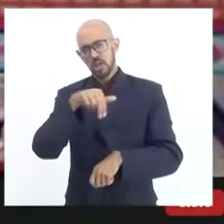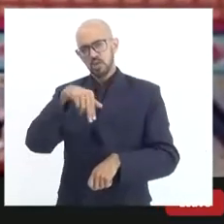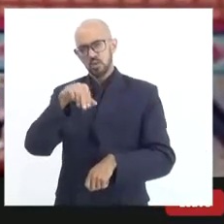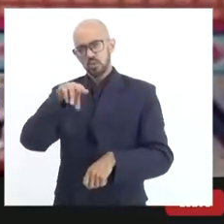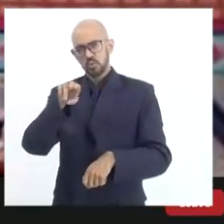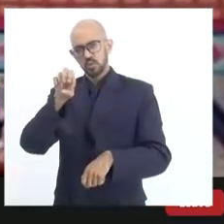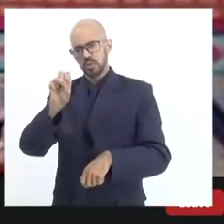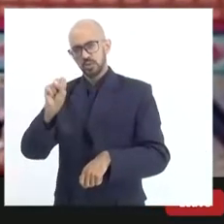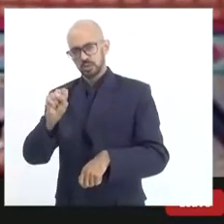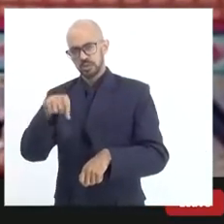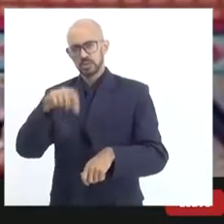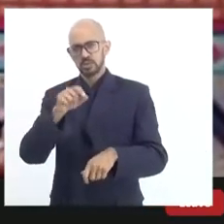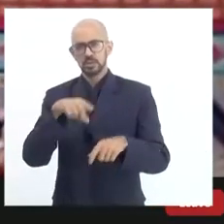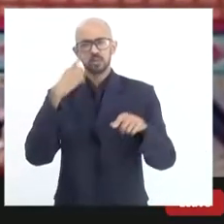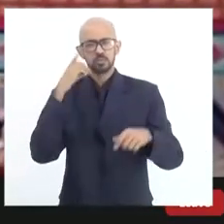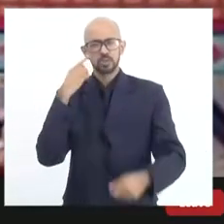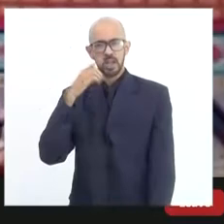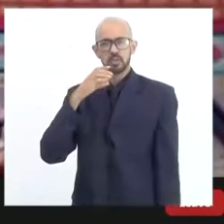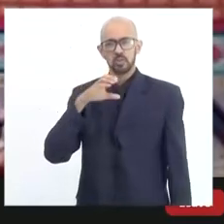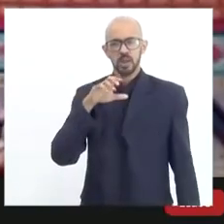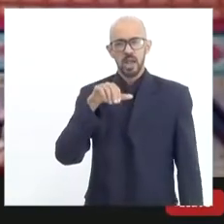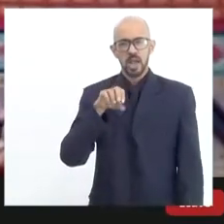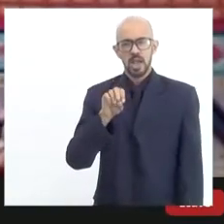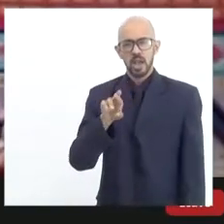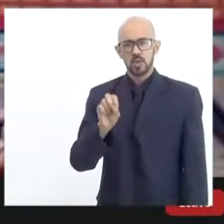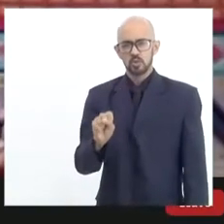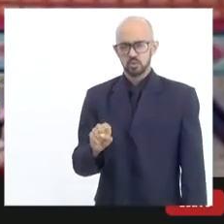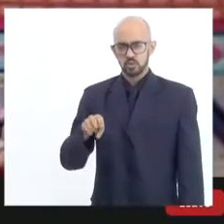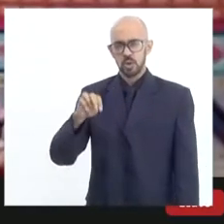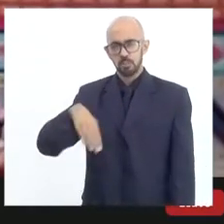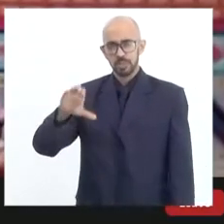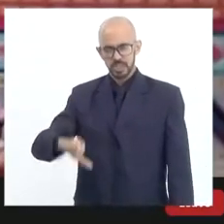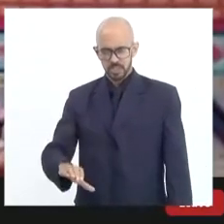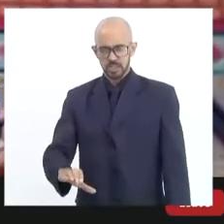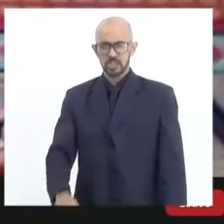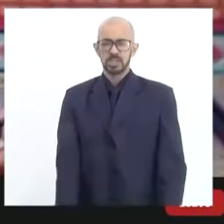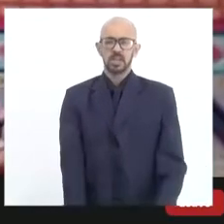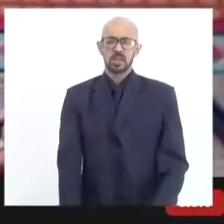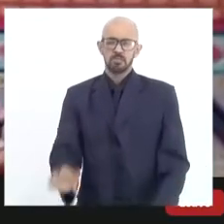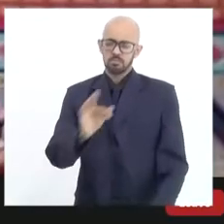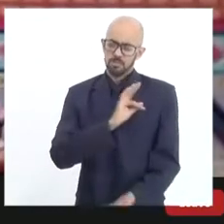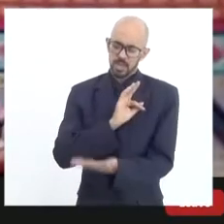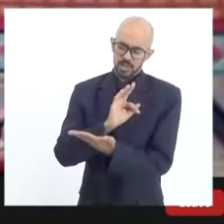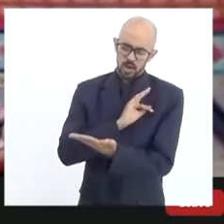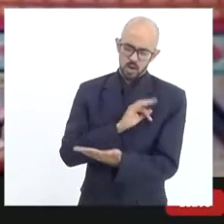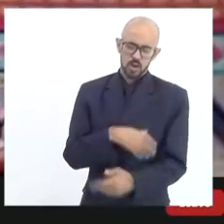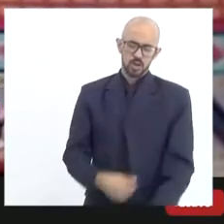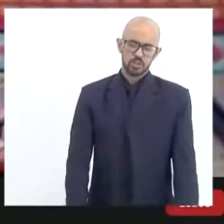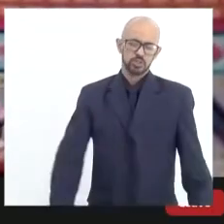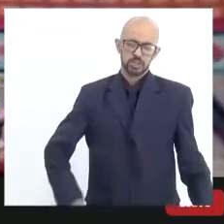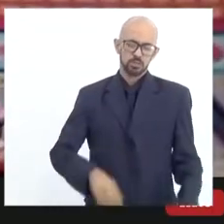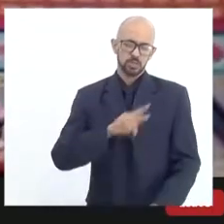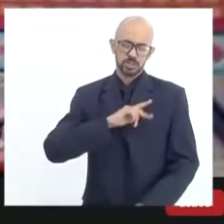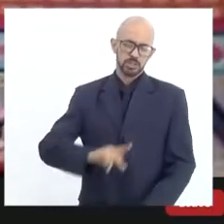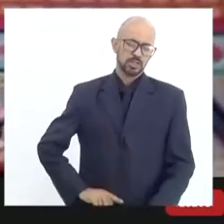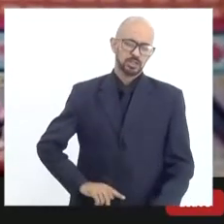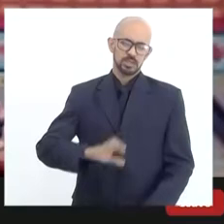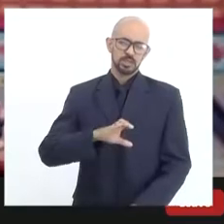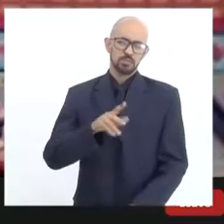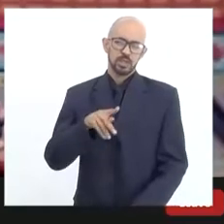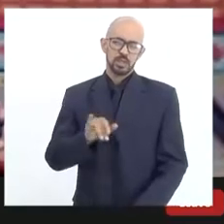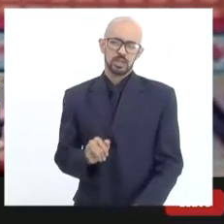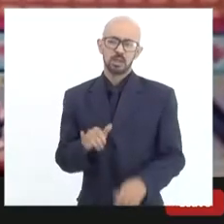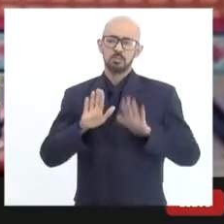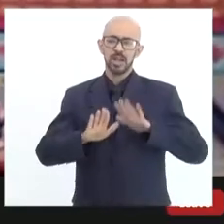apresentando, o deputado Carlos Mink, a própria deputada Marta Rocha, que preside essa CPI. Mas a fala da